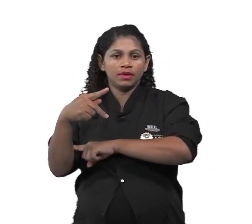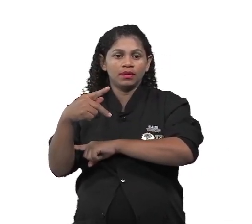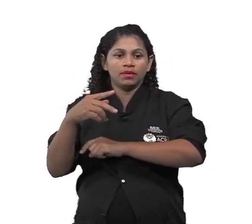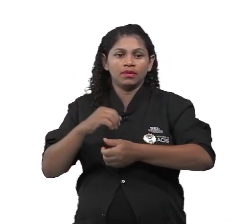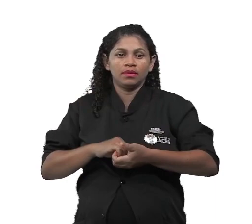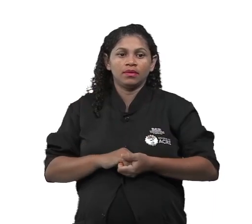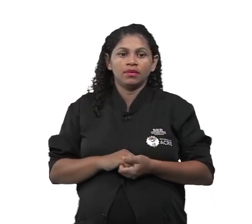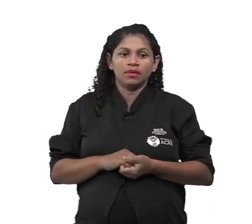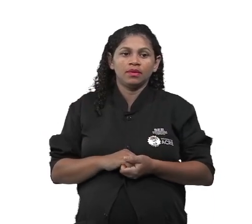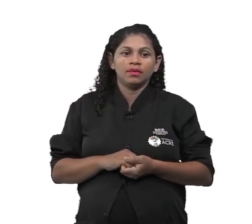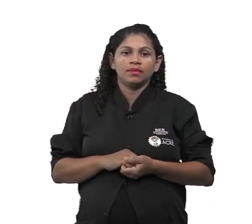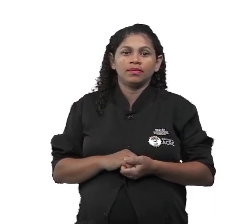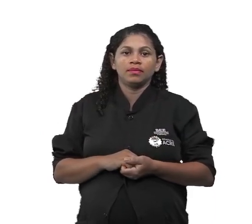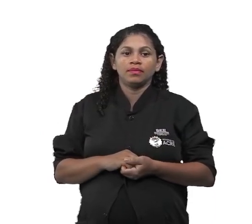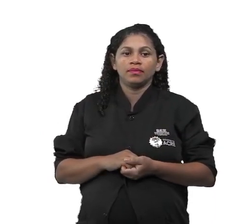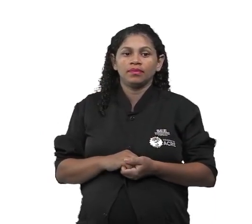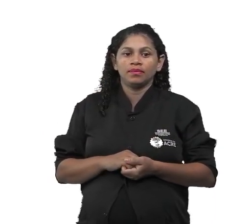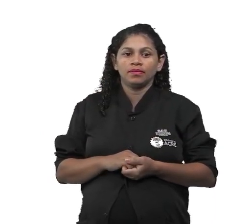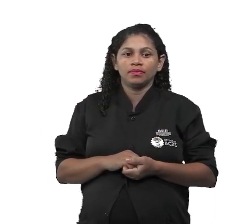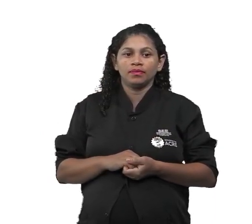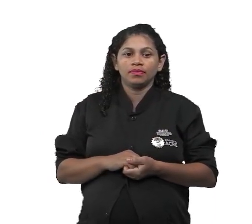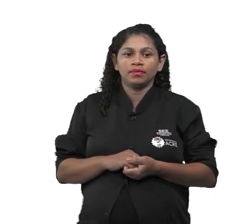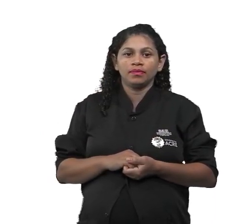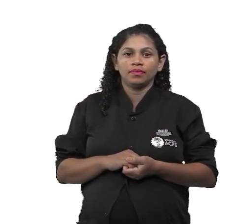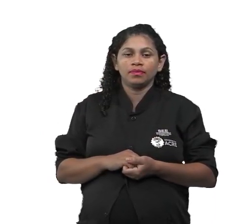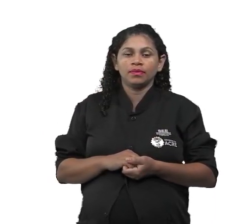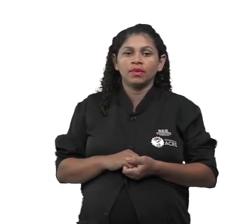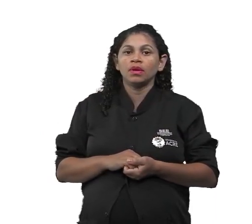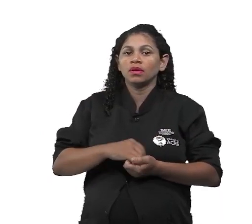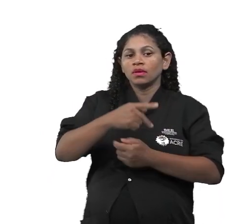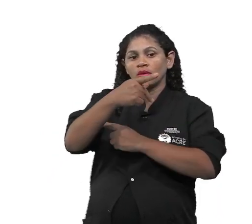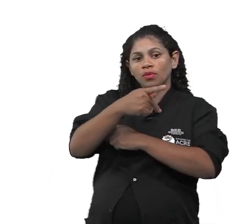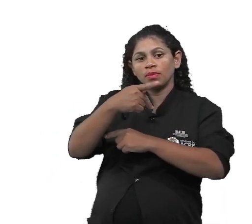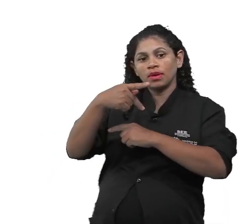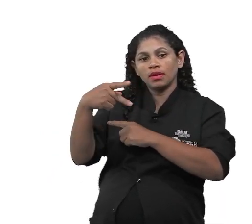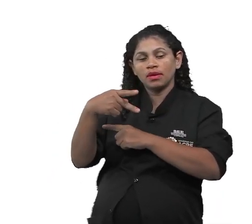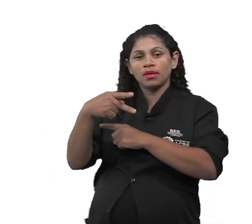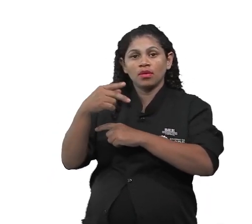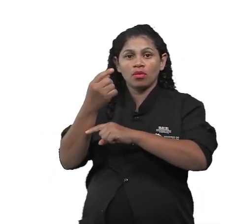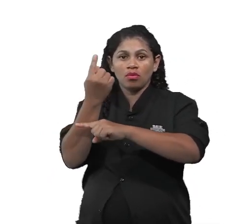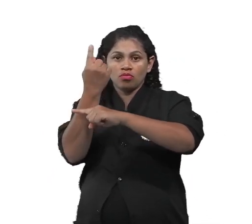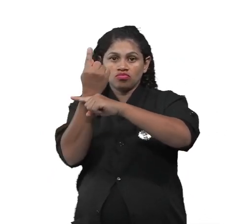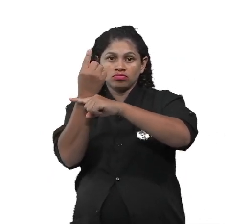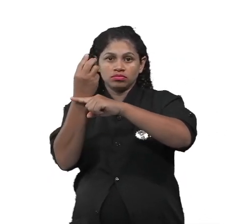o volume de uma pirâmide é 1/3 do volume de um prisma.